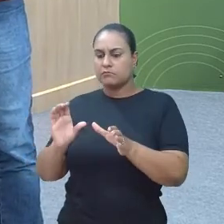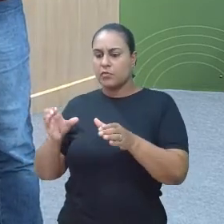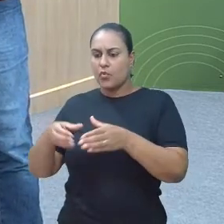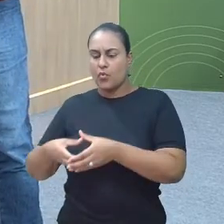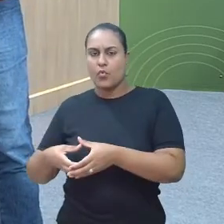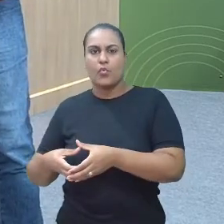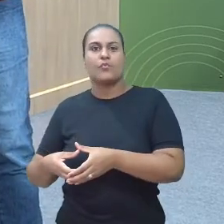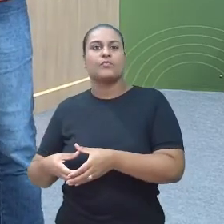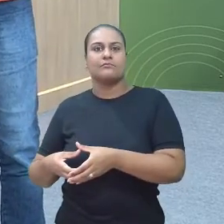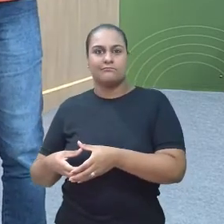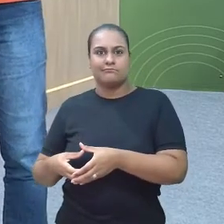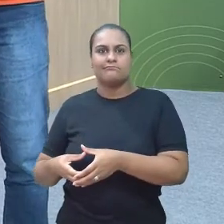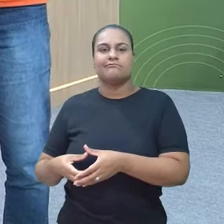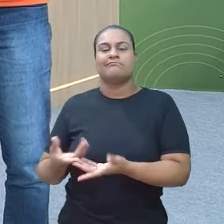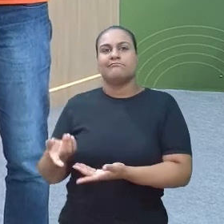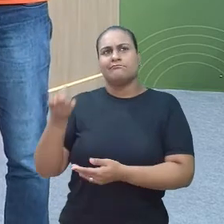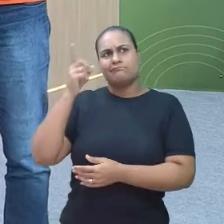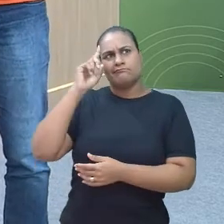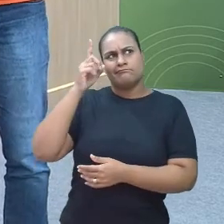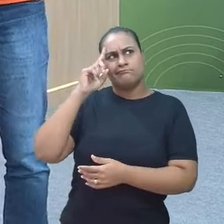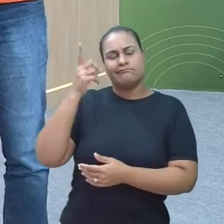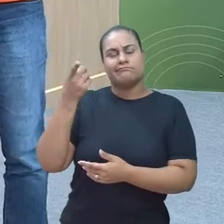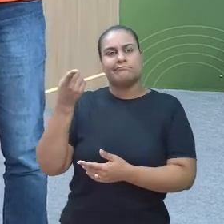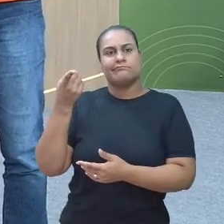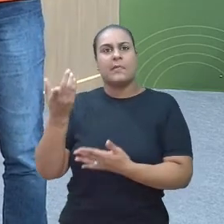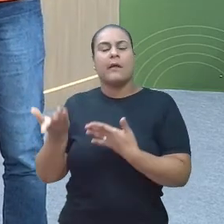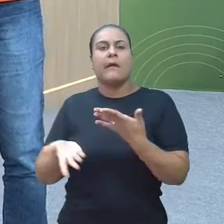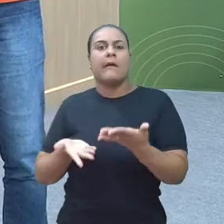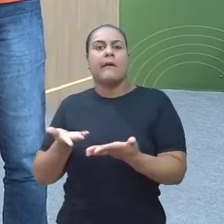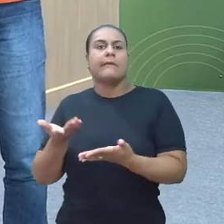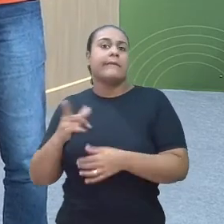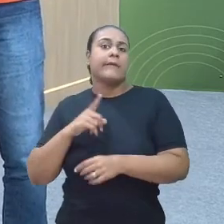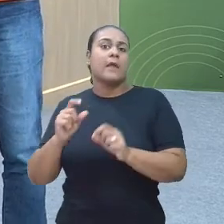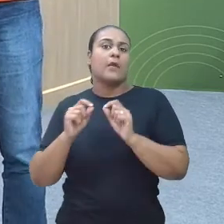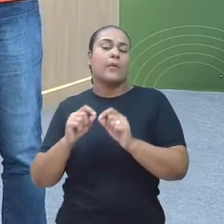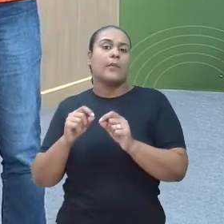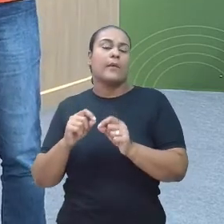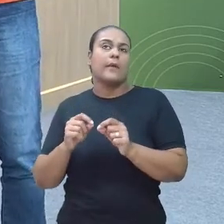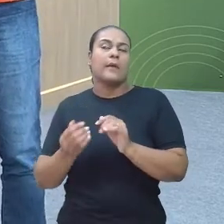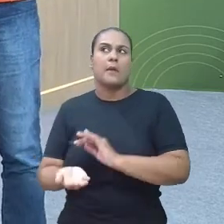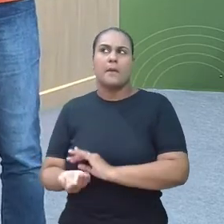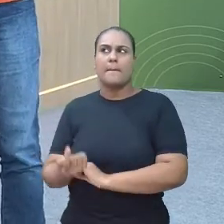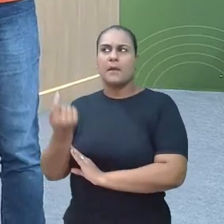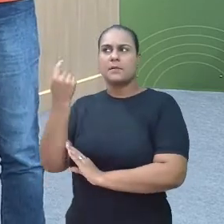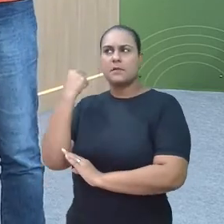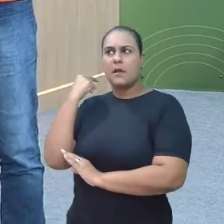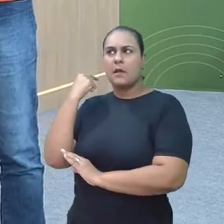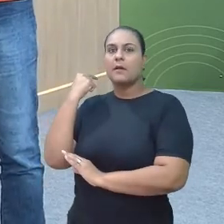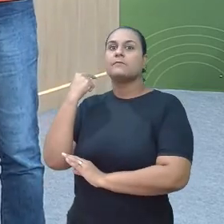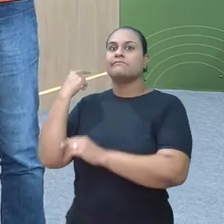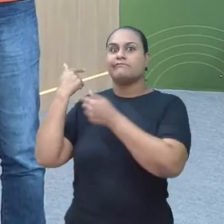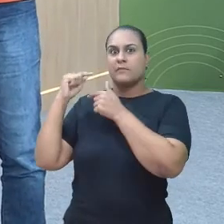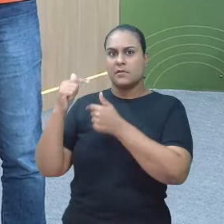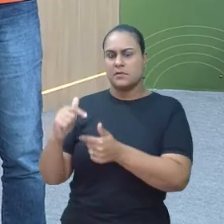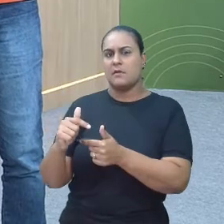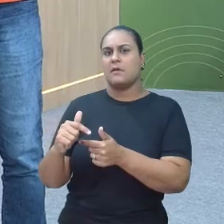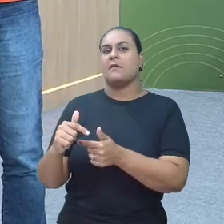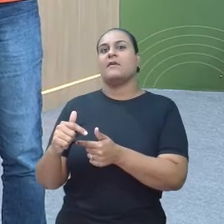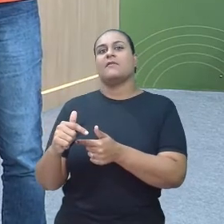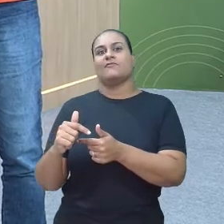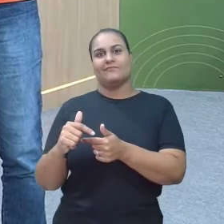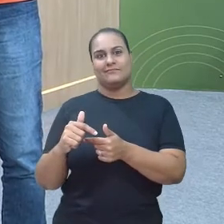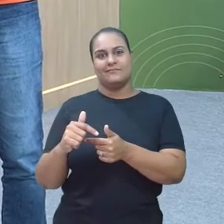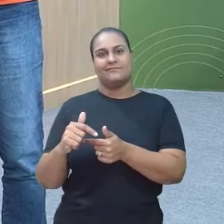né? Frequentemente, né, tratam de um passado, de tradições, né,